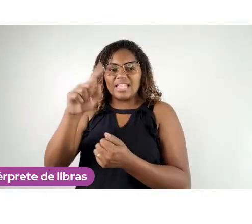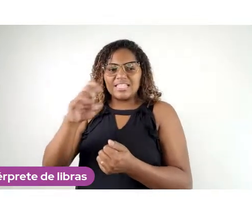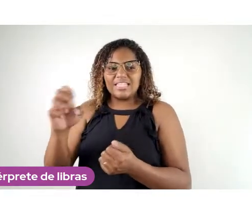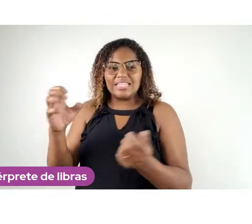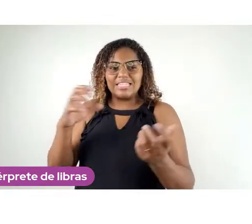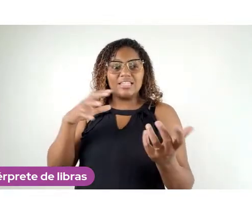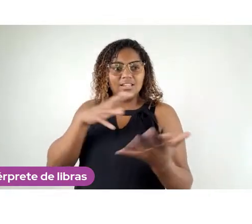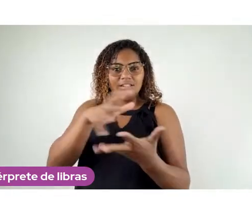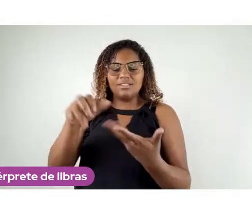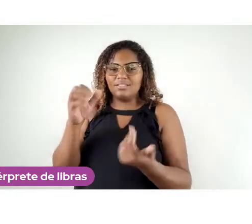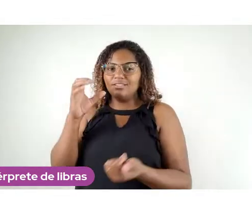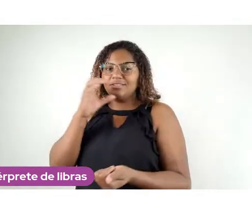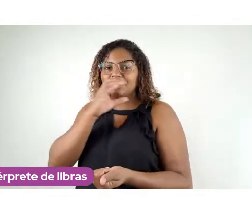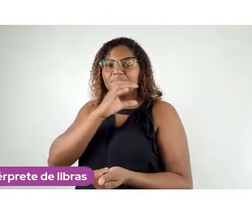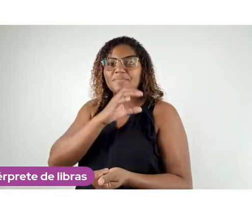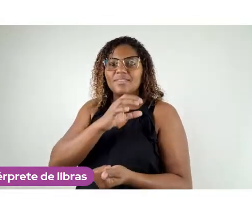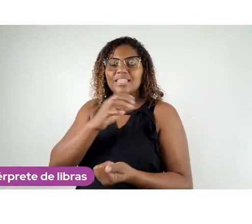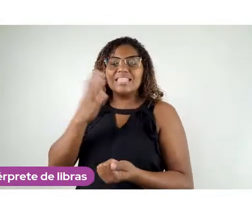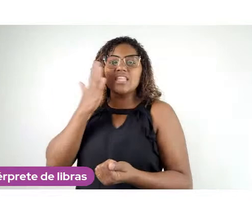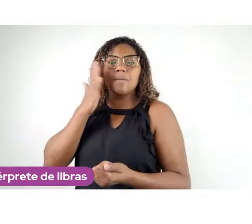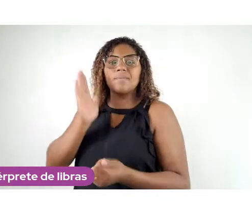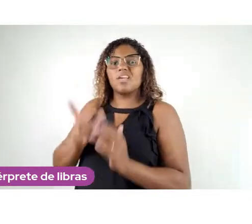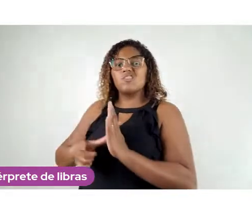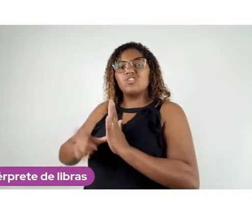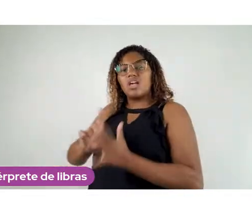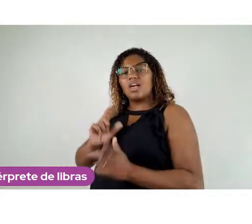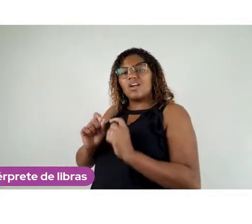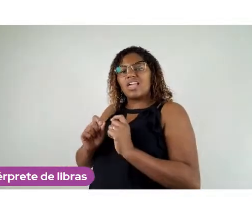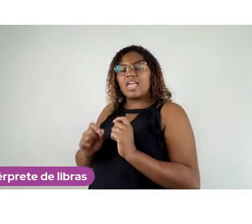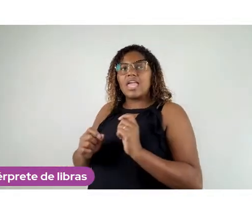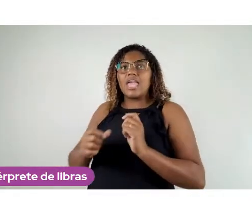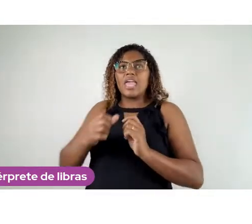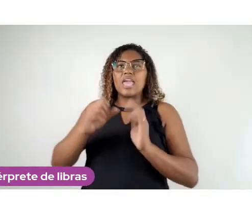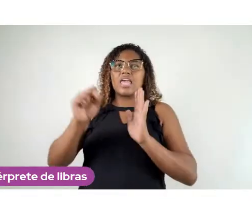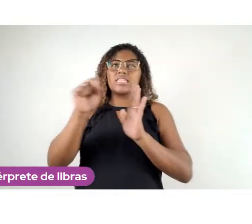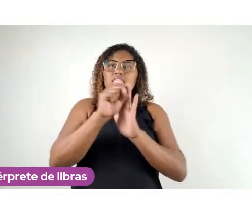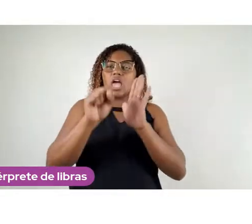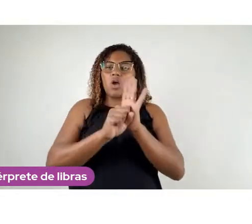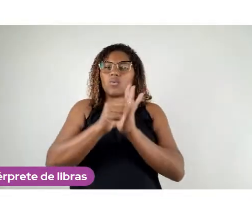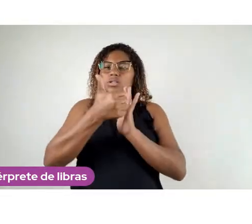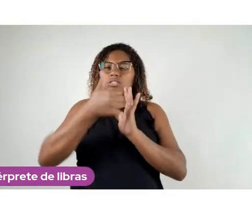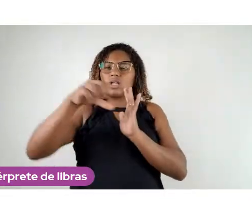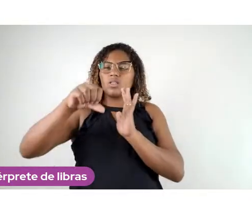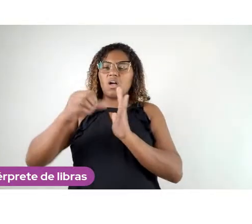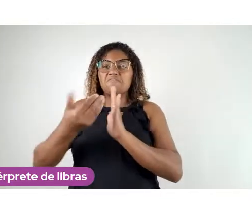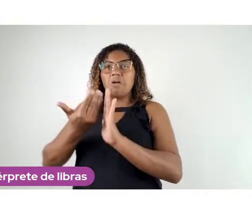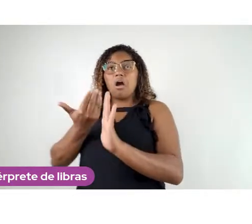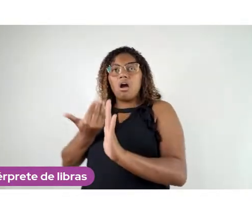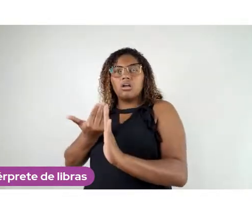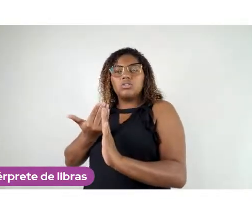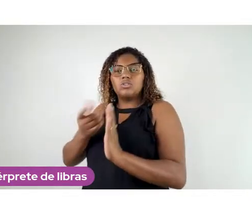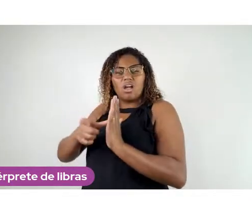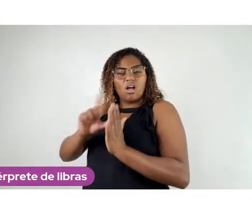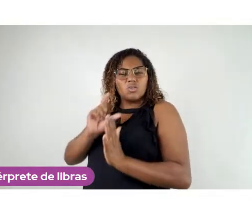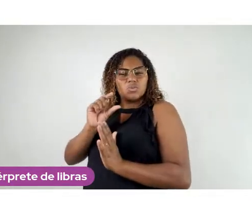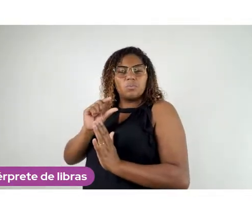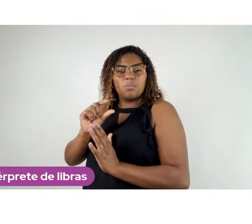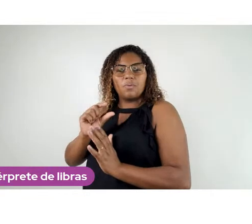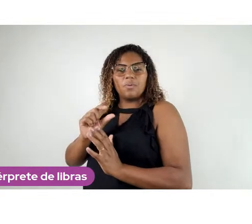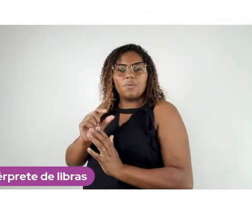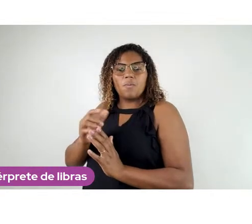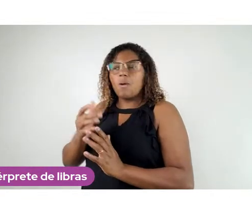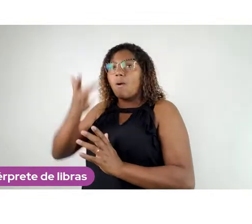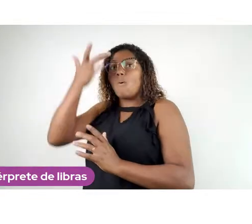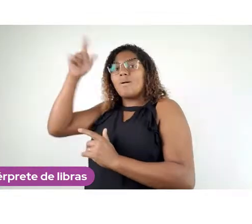se sabia antes mesmo, na metade do século XIX, um pouco antes, vários cientistas que pesquisavam a